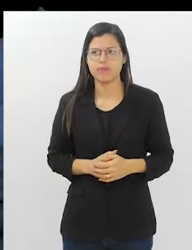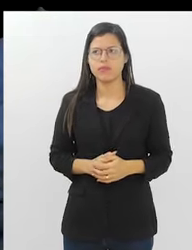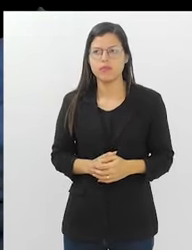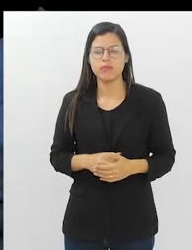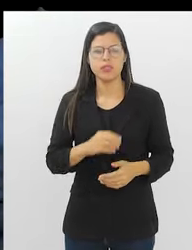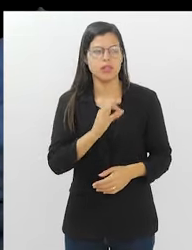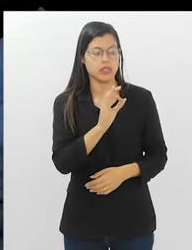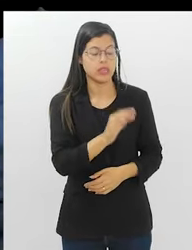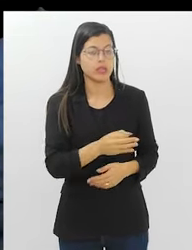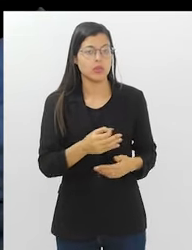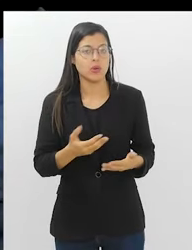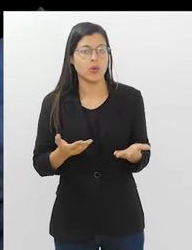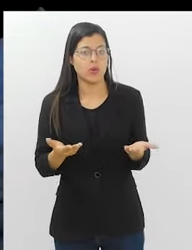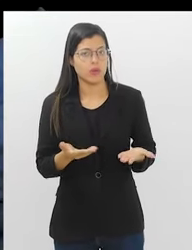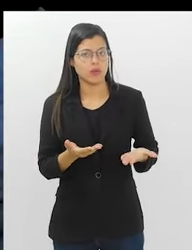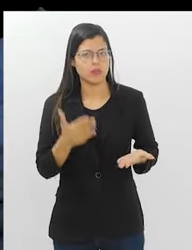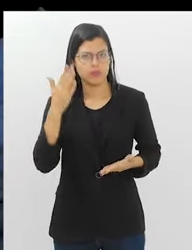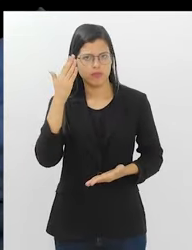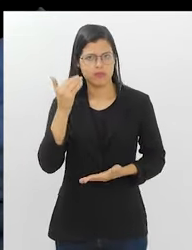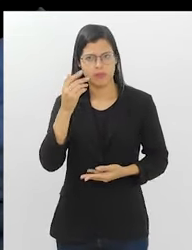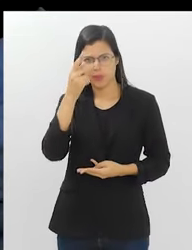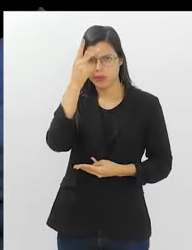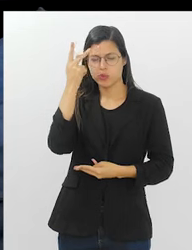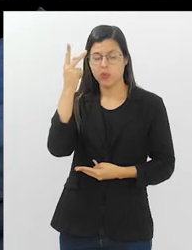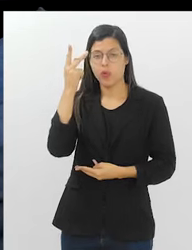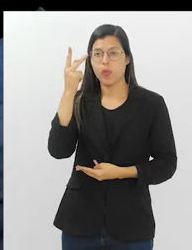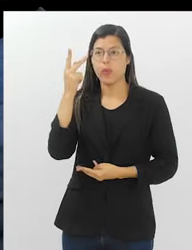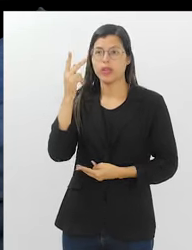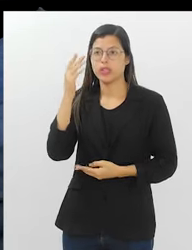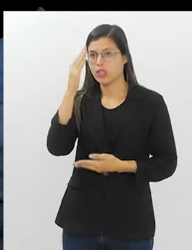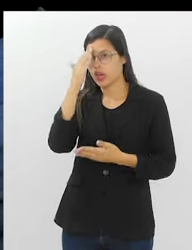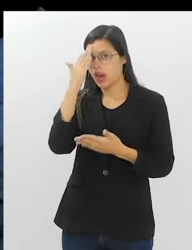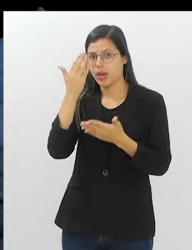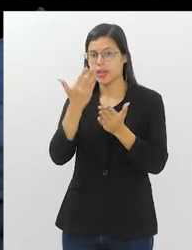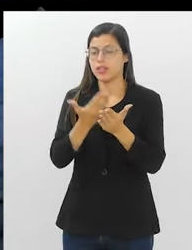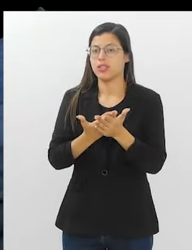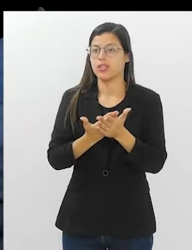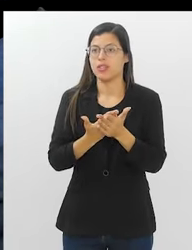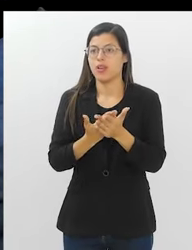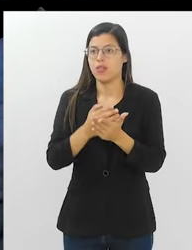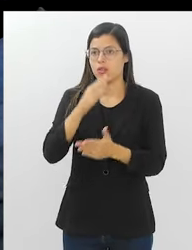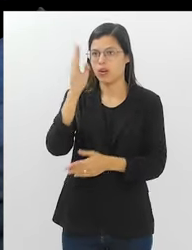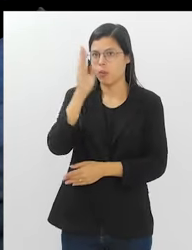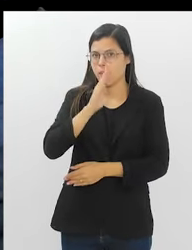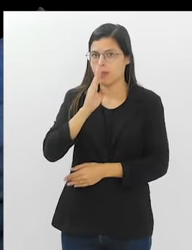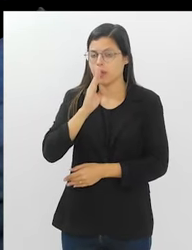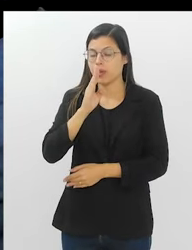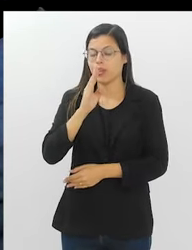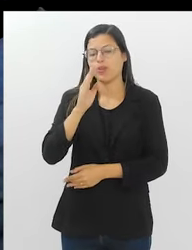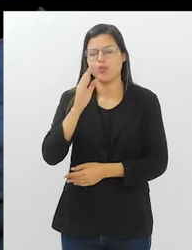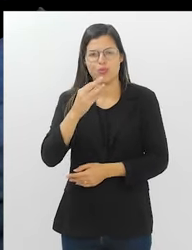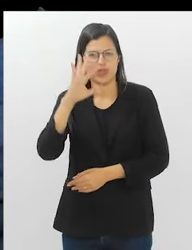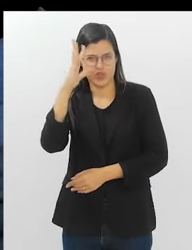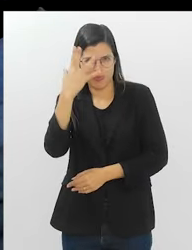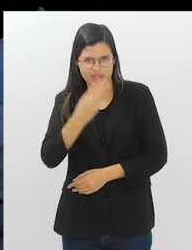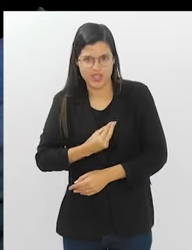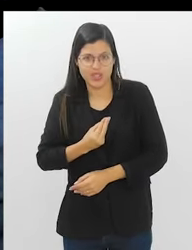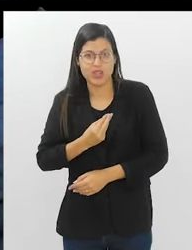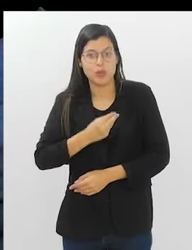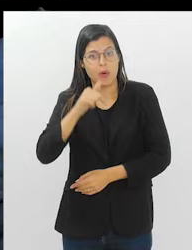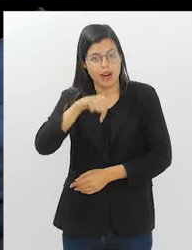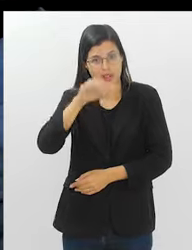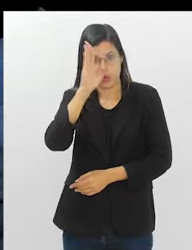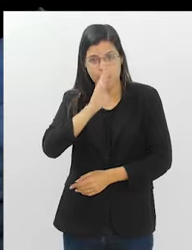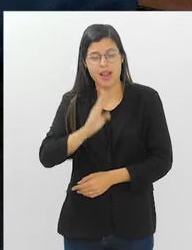Certo. Agora, você sabe que muitas pessoas achavam que o espiritismo era do brasileiro, né? Tinha nascido